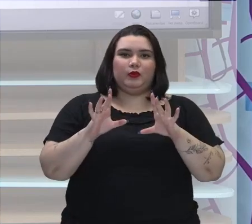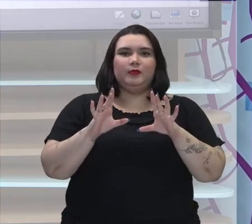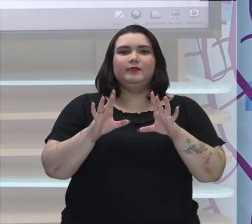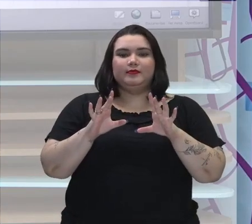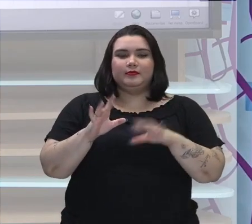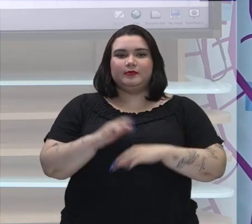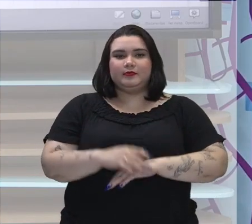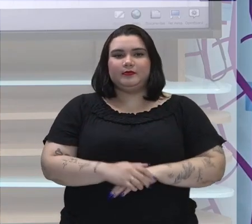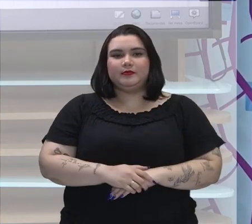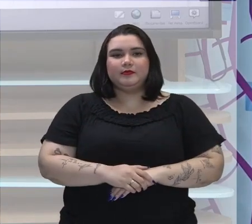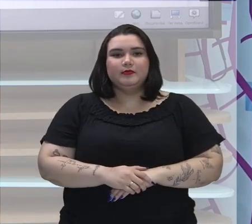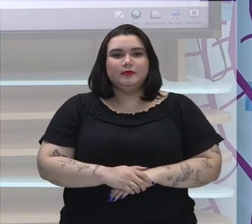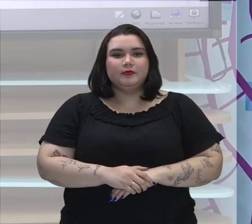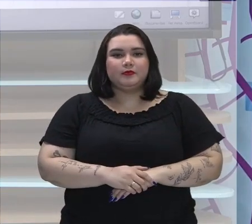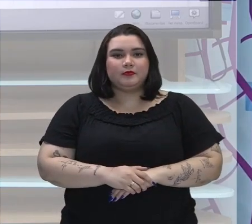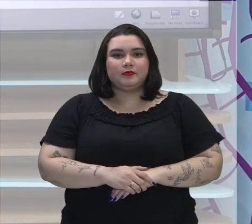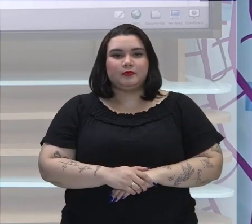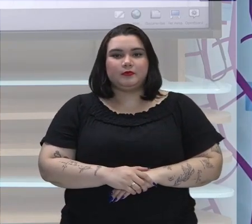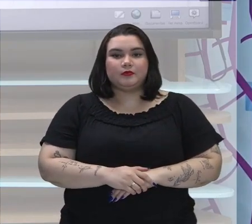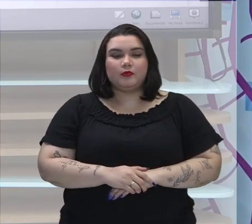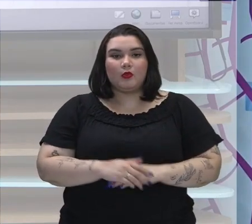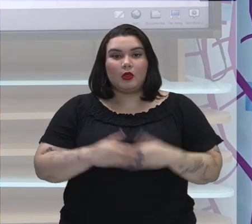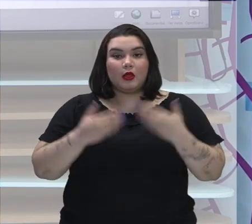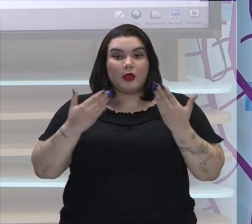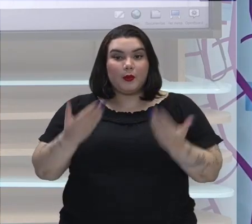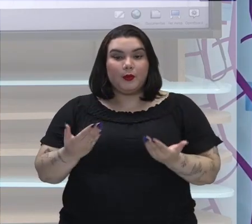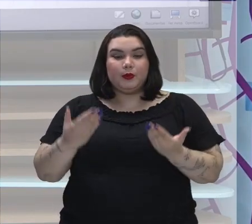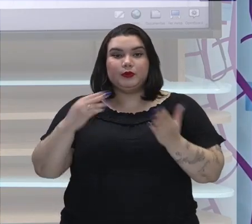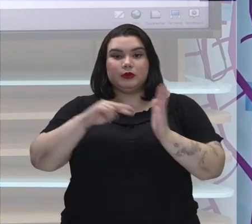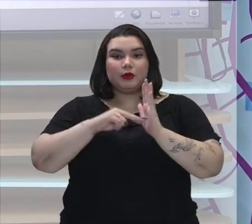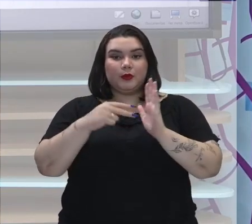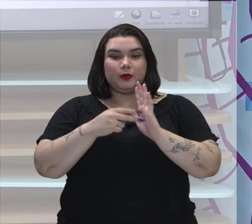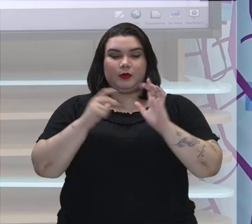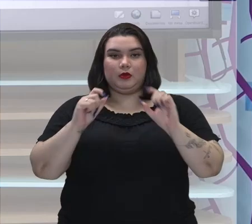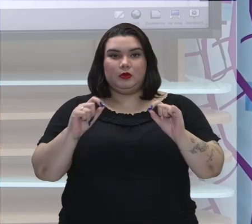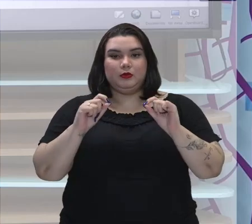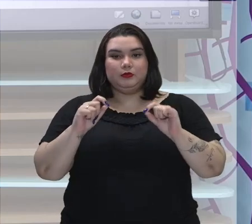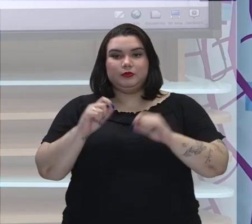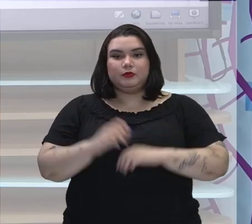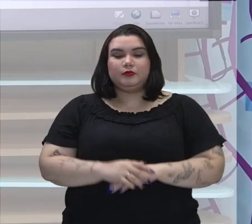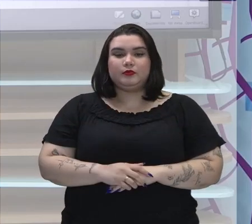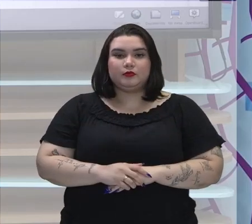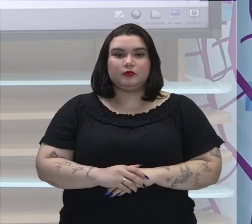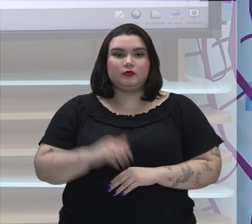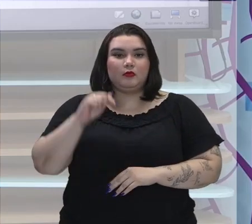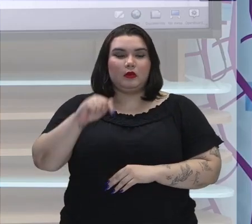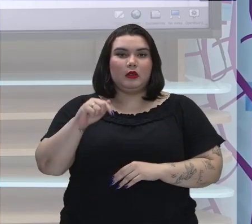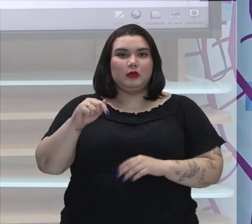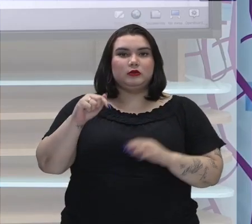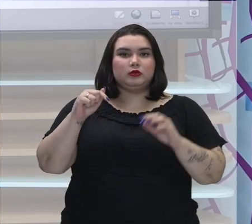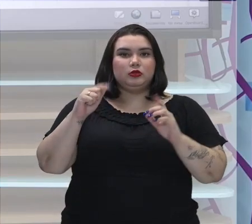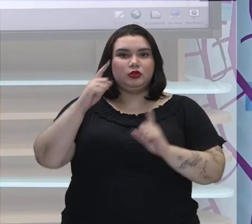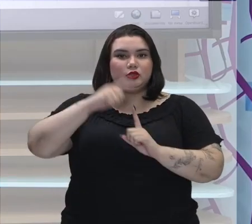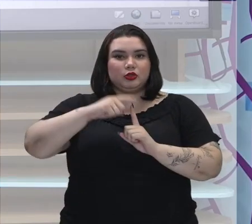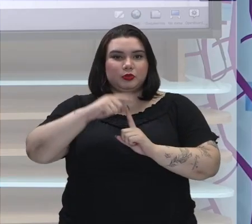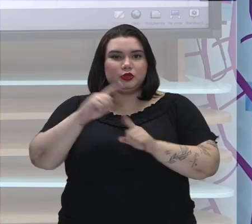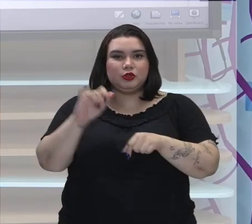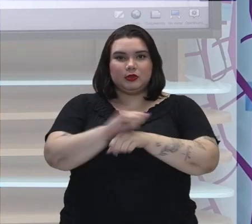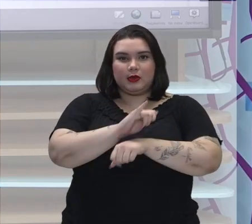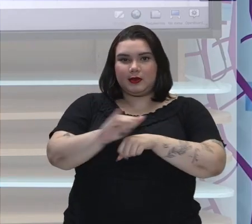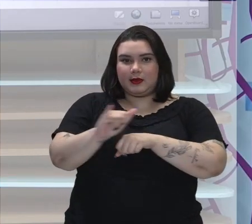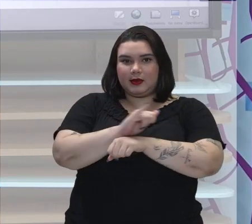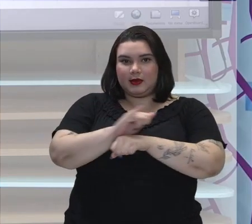serem comercializados. Então você tem o quê? Dentro dessa lógica